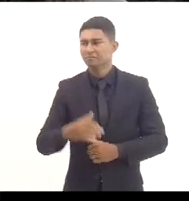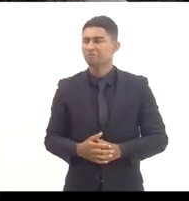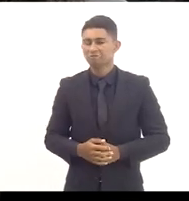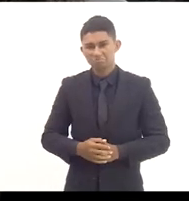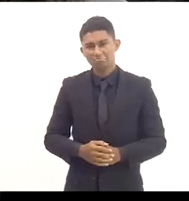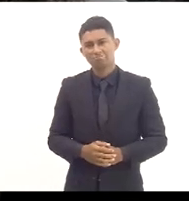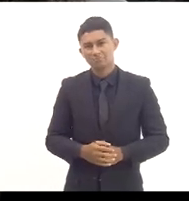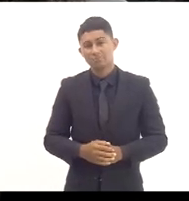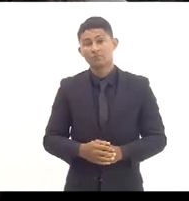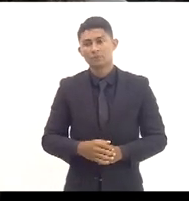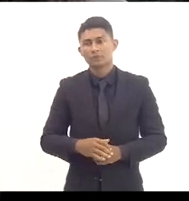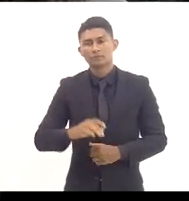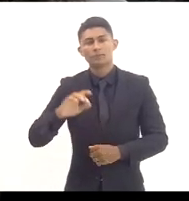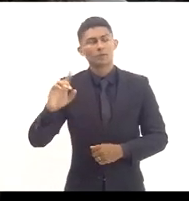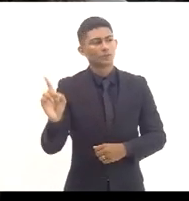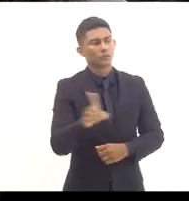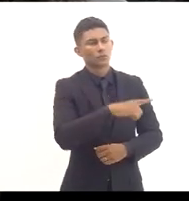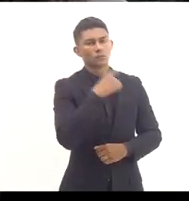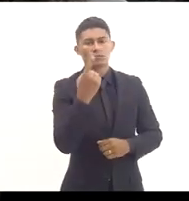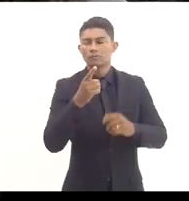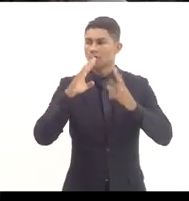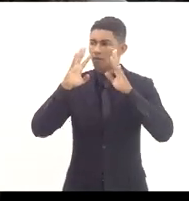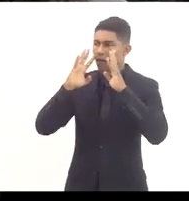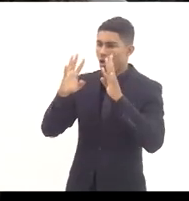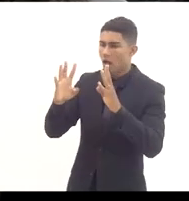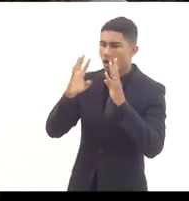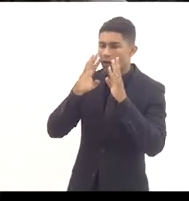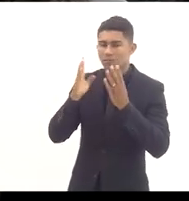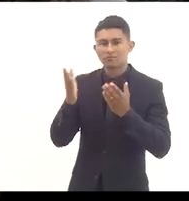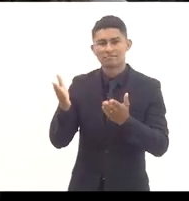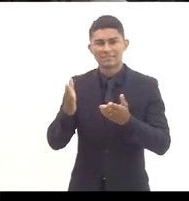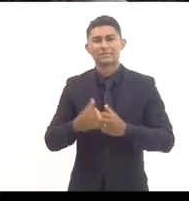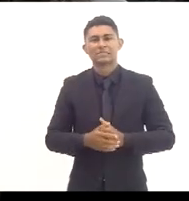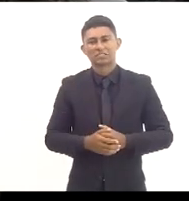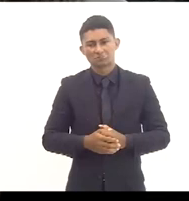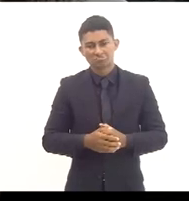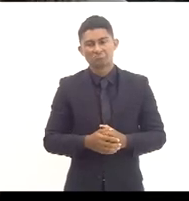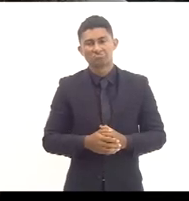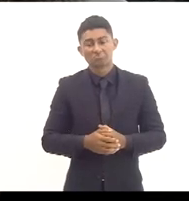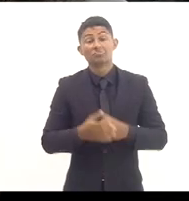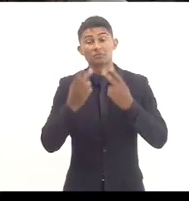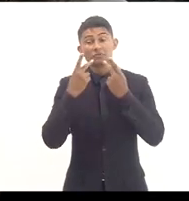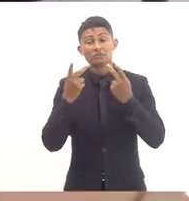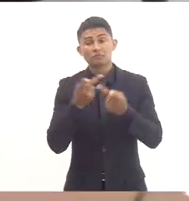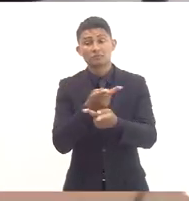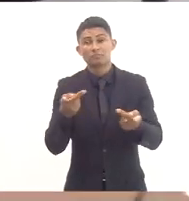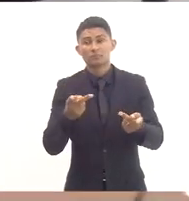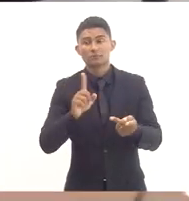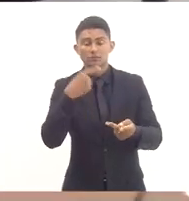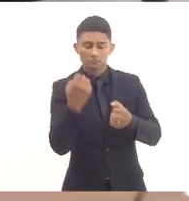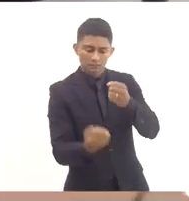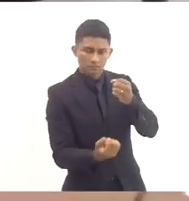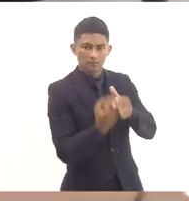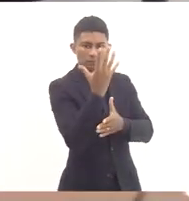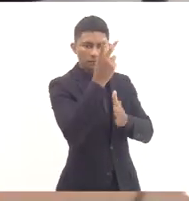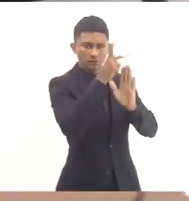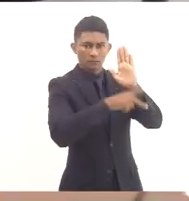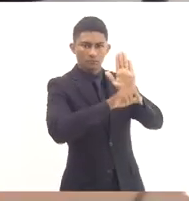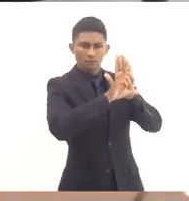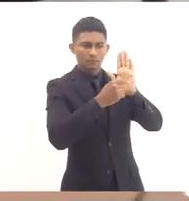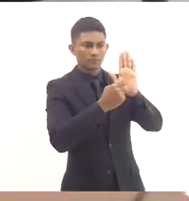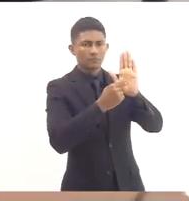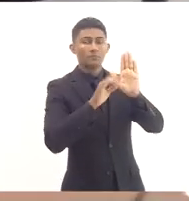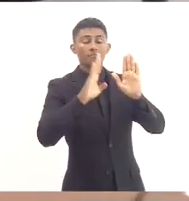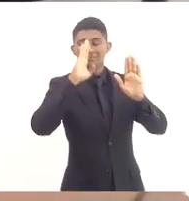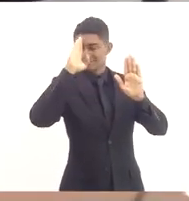novamente ouvir e dizer que além da gente está criando o projeto de lei o mais